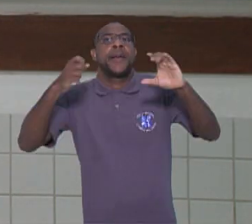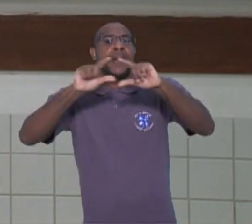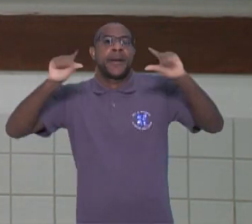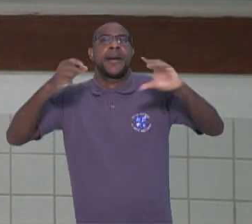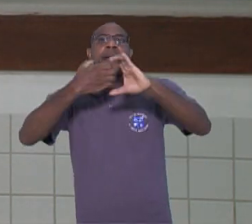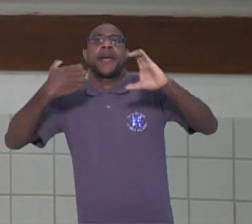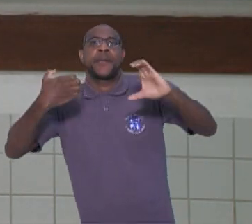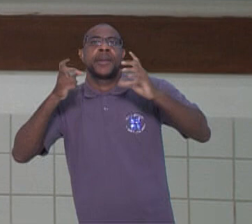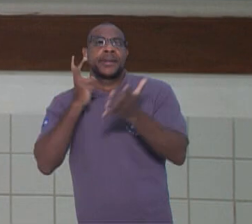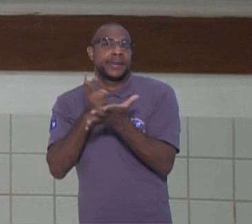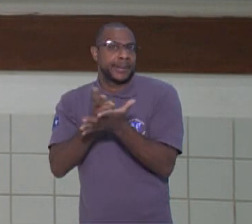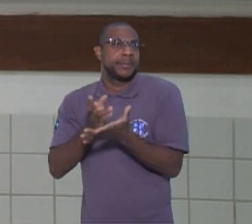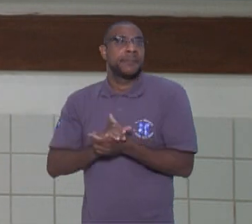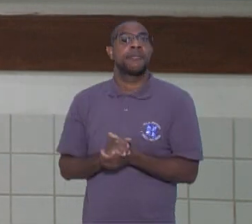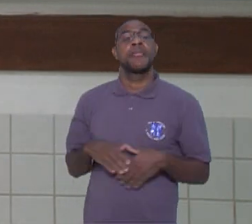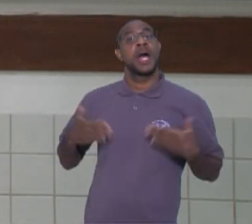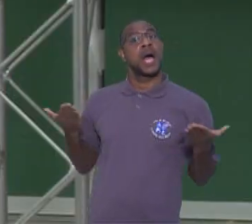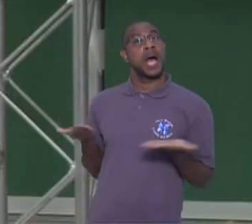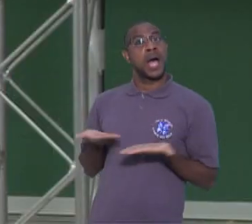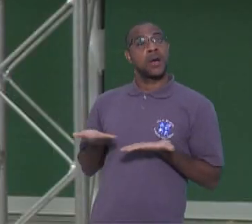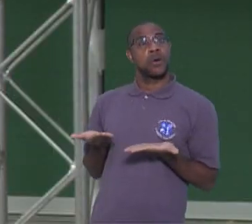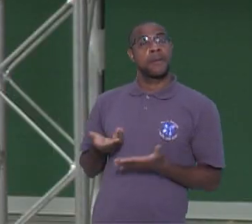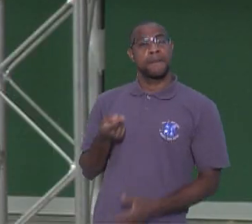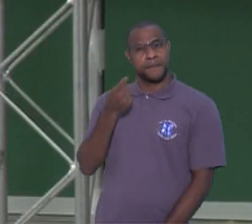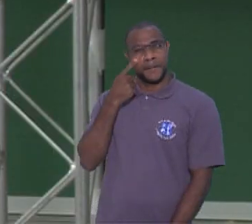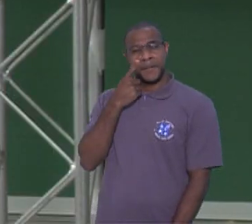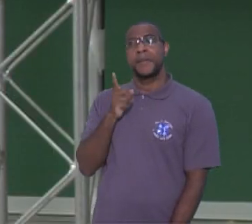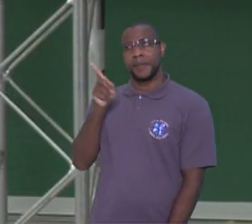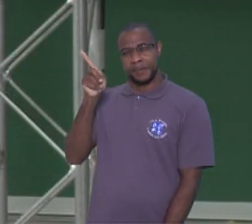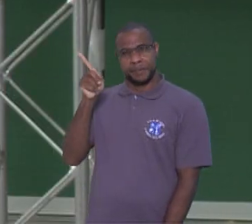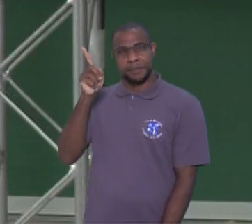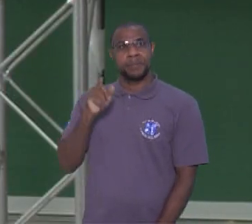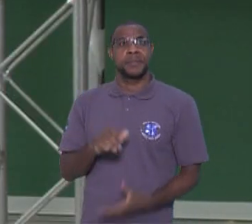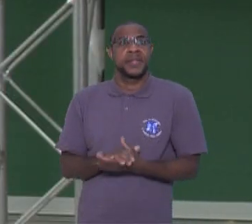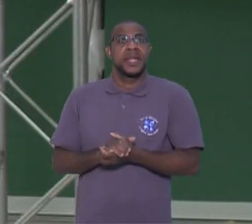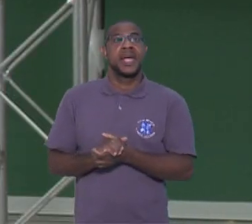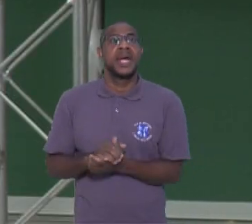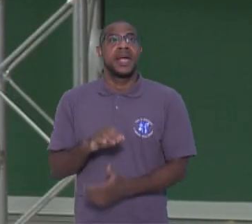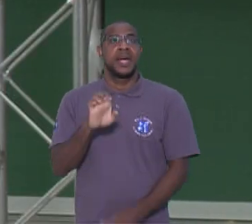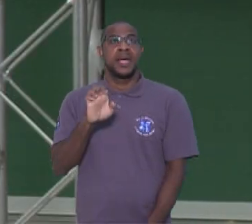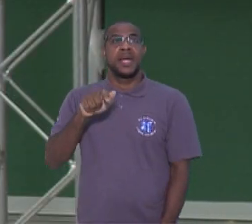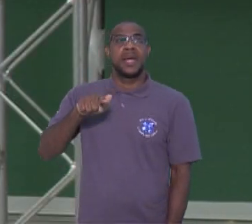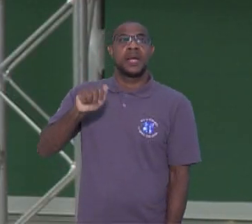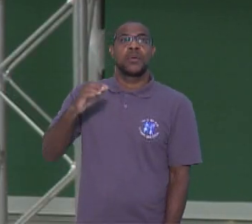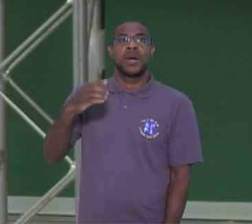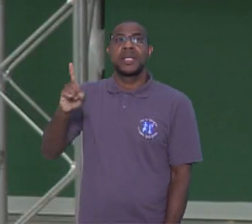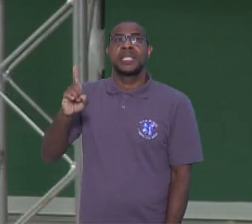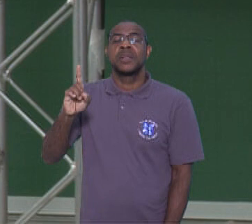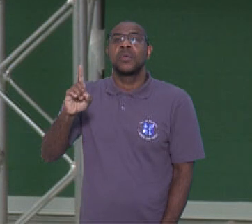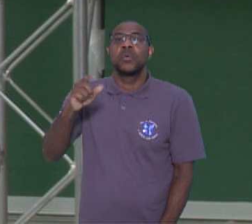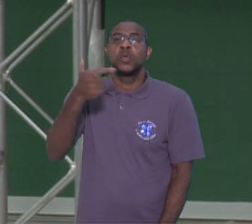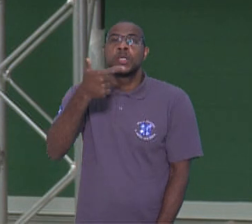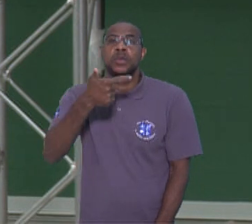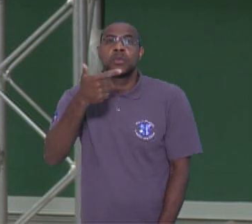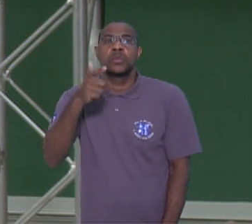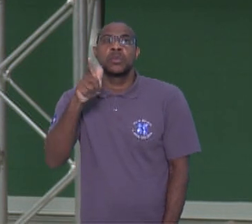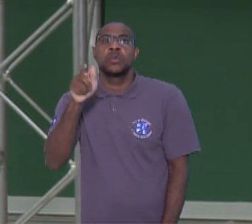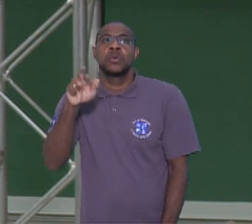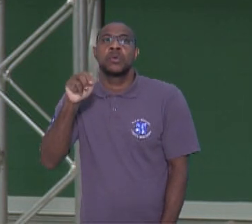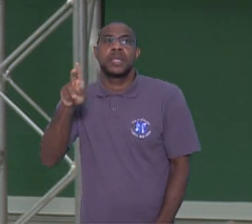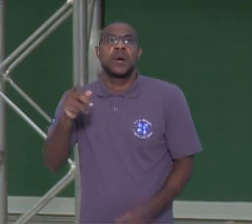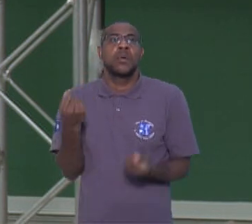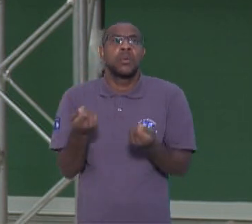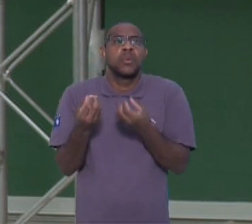Bom, agora, eu quero que você preste muita atenção. Veja, cálculo de